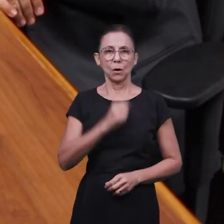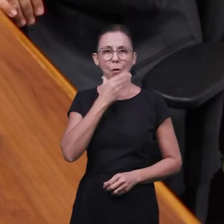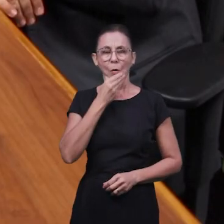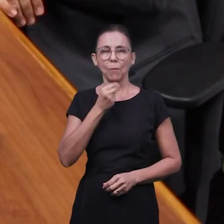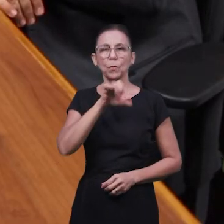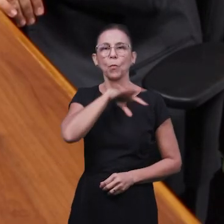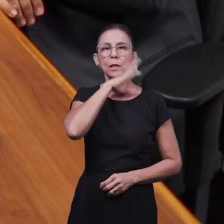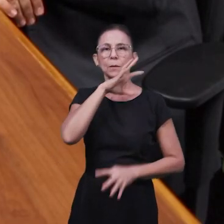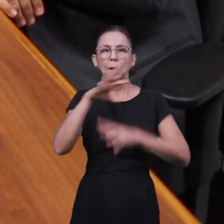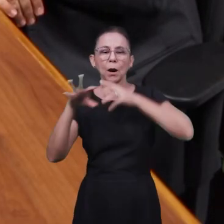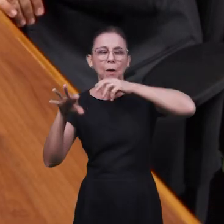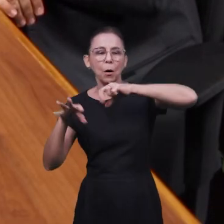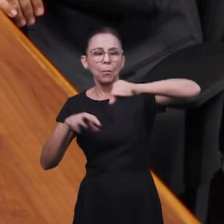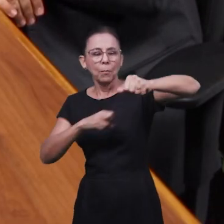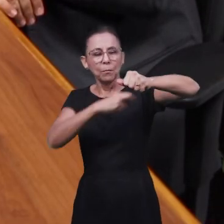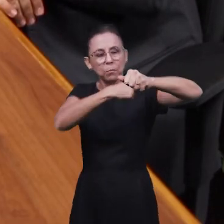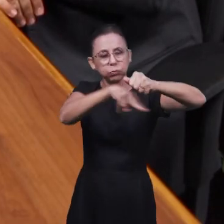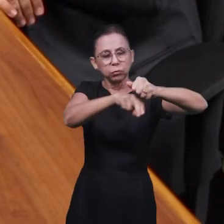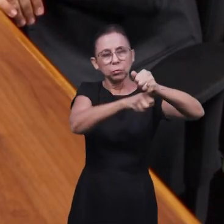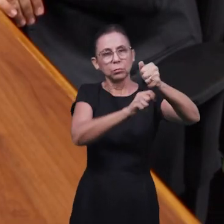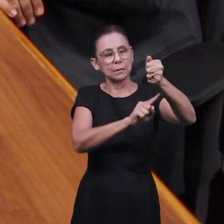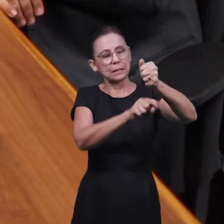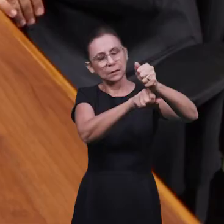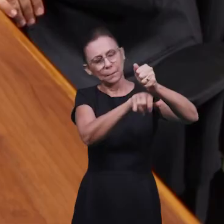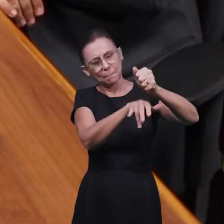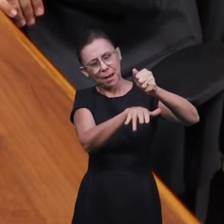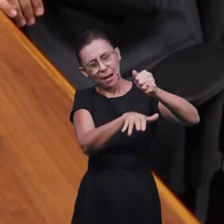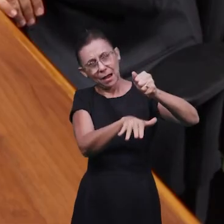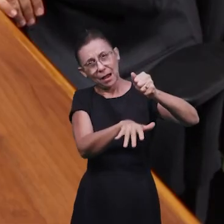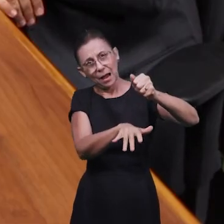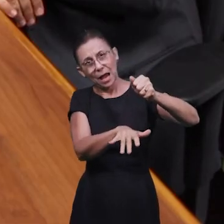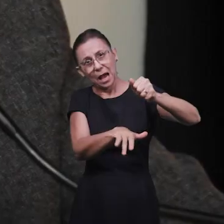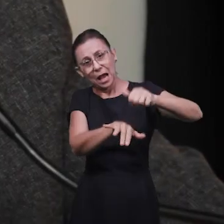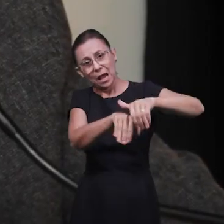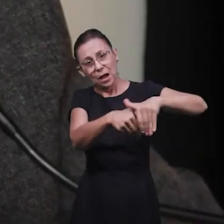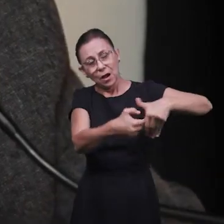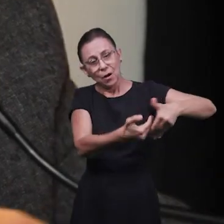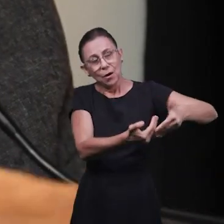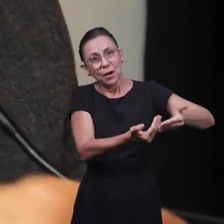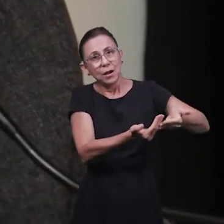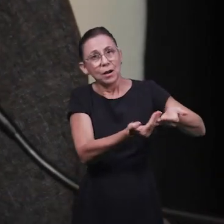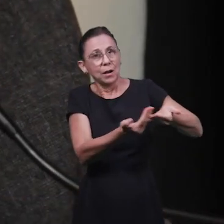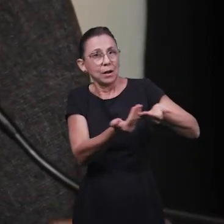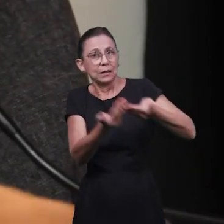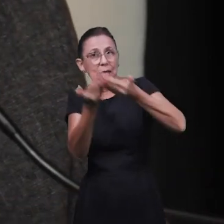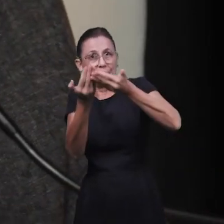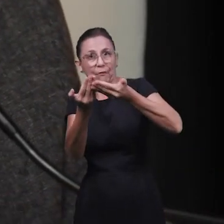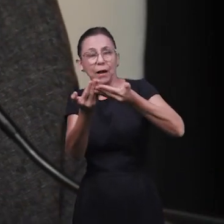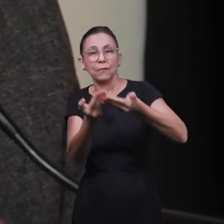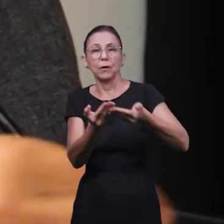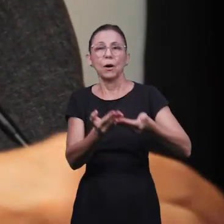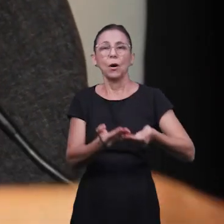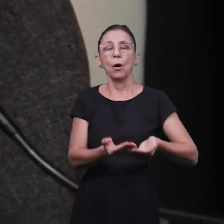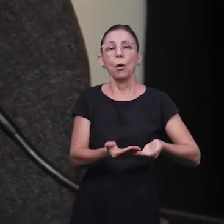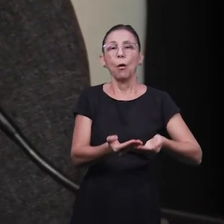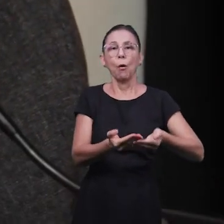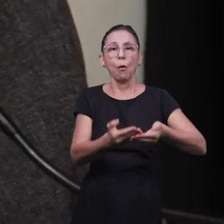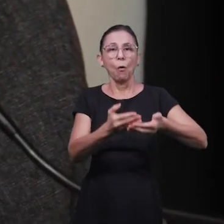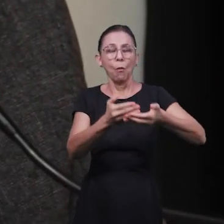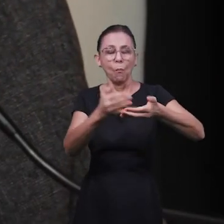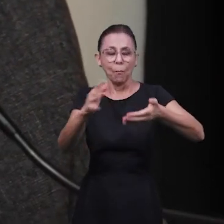derramava o sangue ali no altar do sacrifício e levava o sangue ou aspergia dos animais,